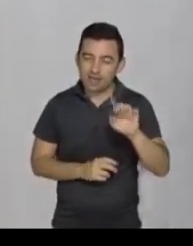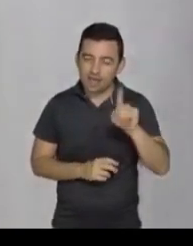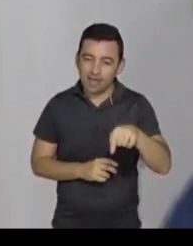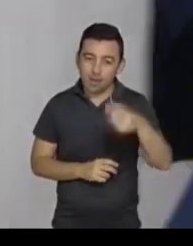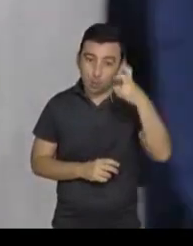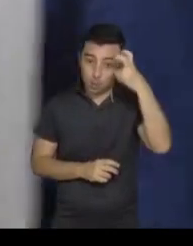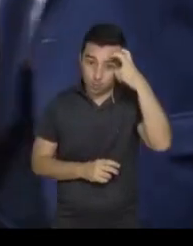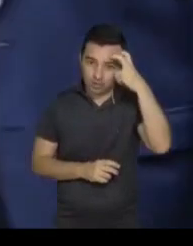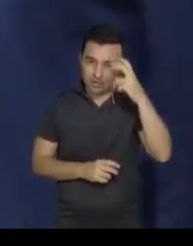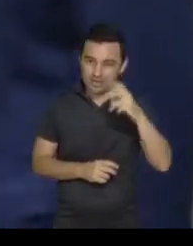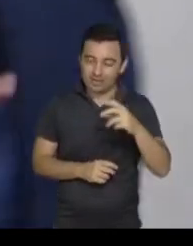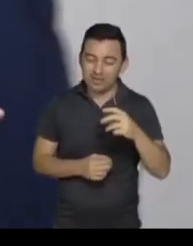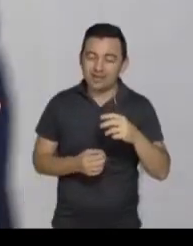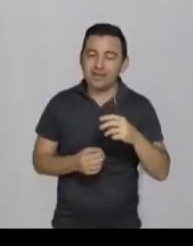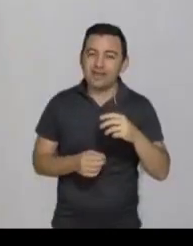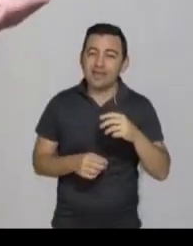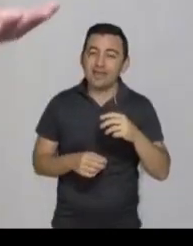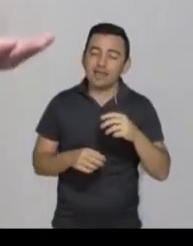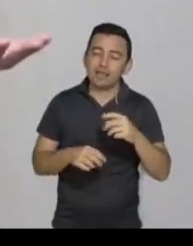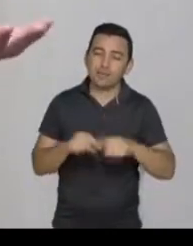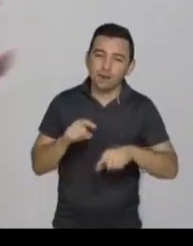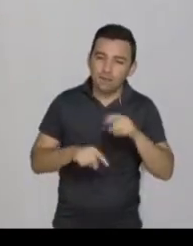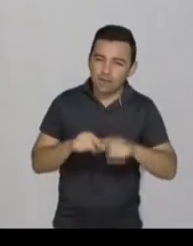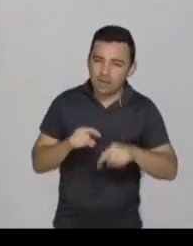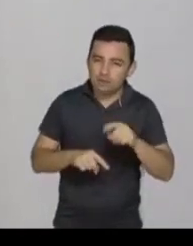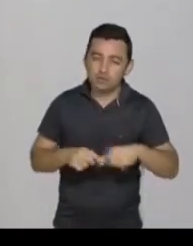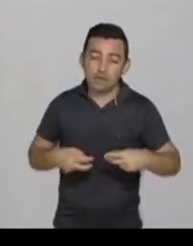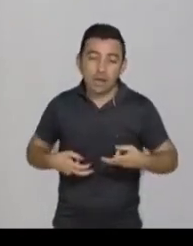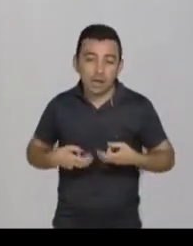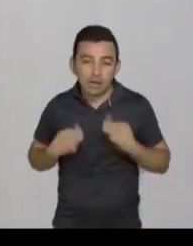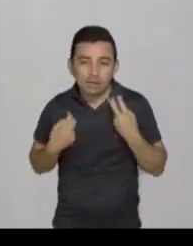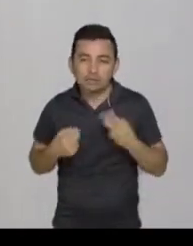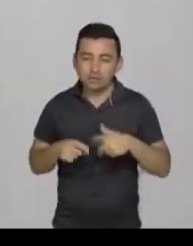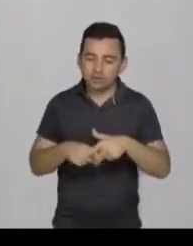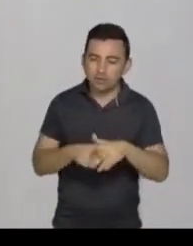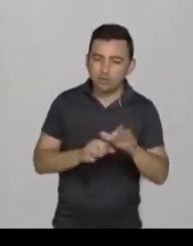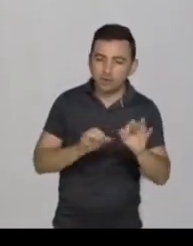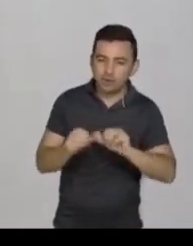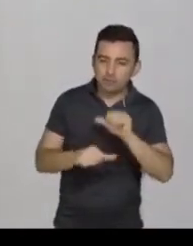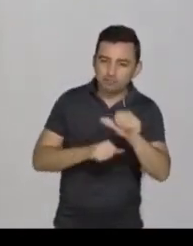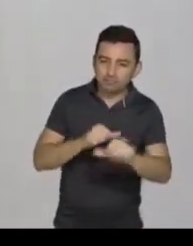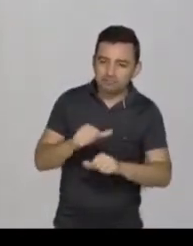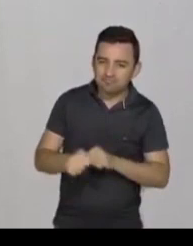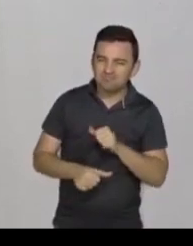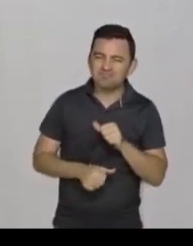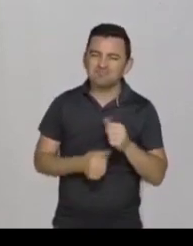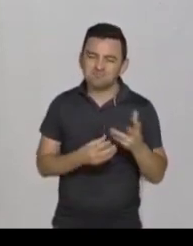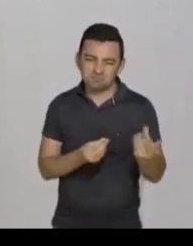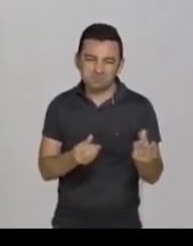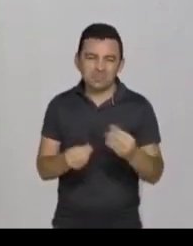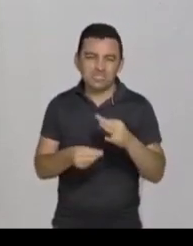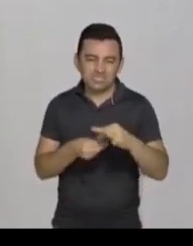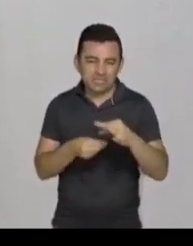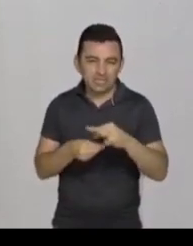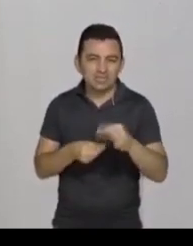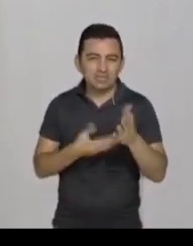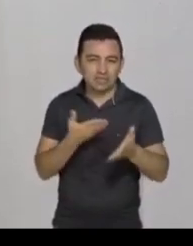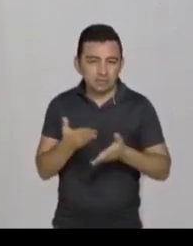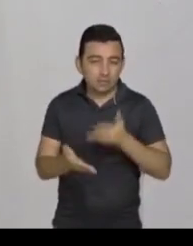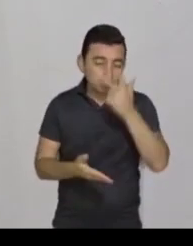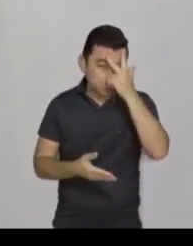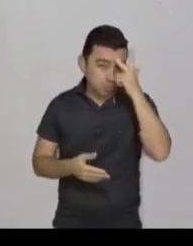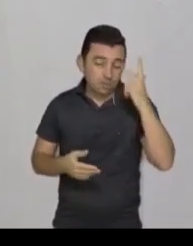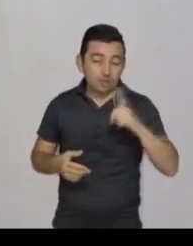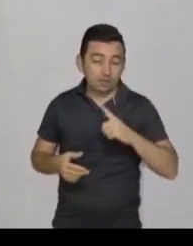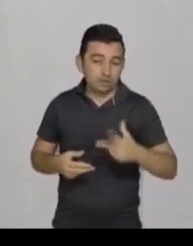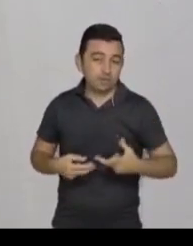e a renovação e ampliação reforma de tantas entidades que tratam de pessoas com Oncologia